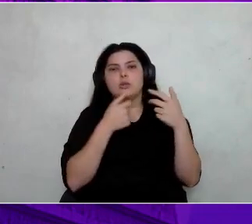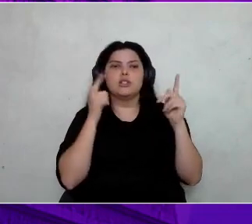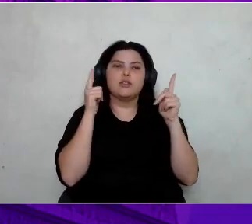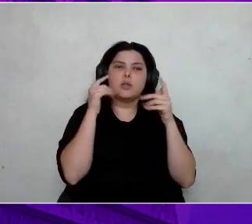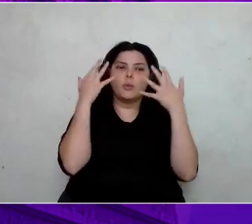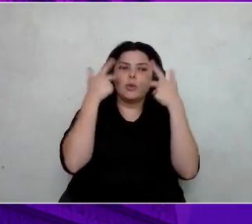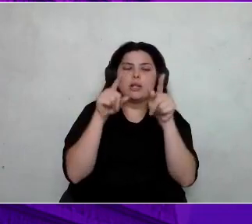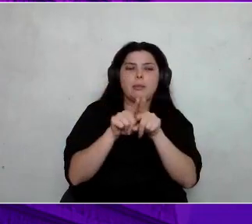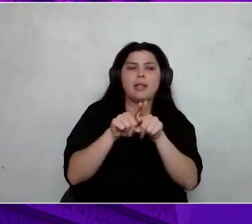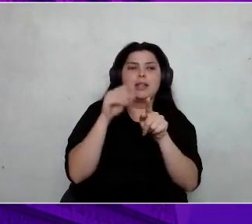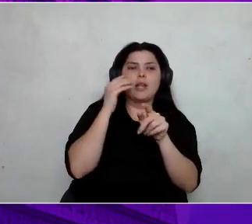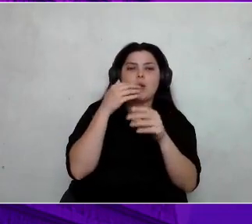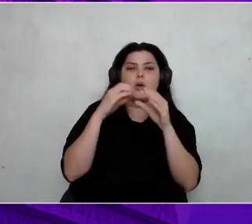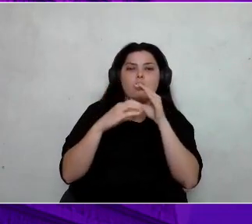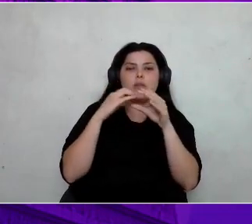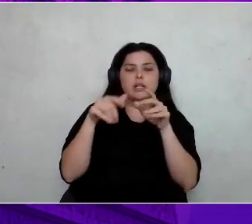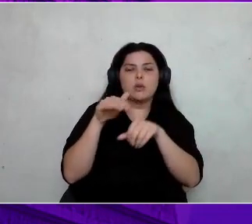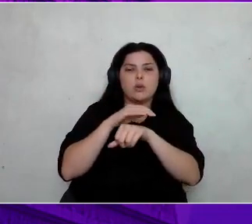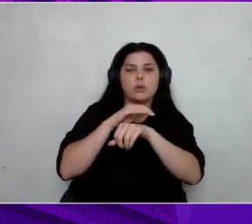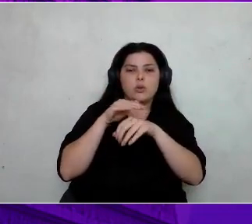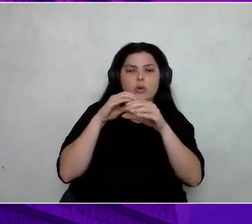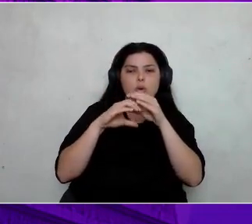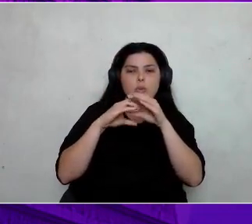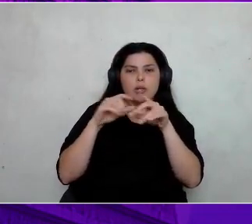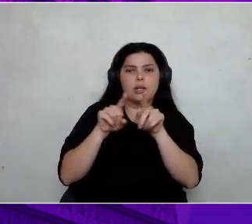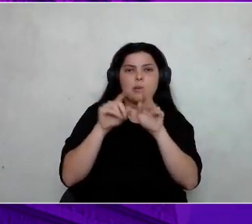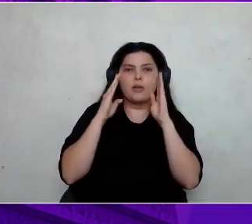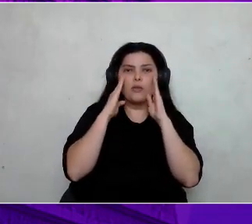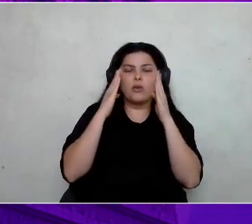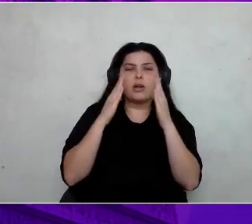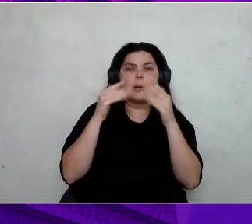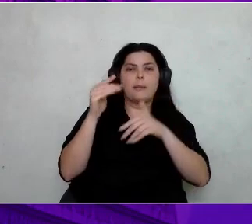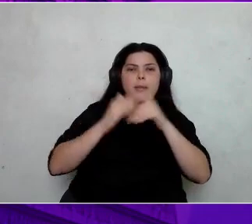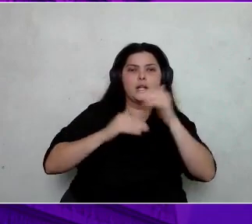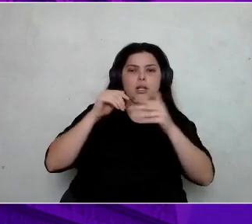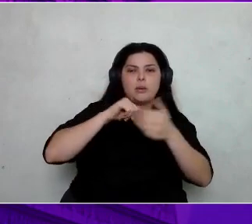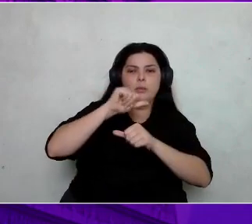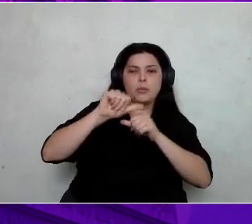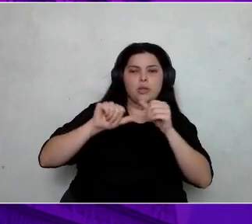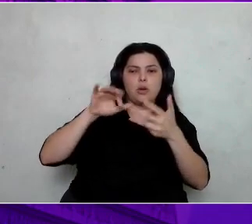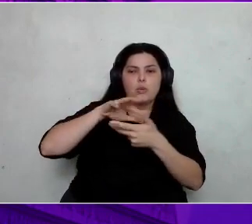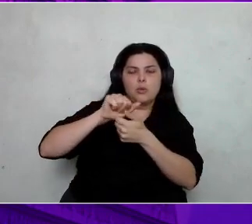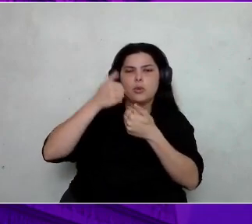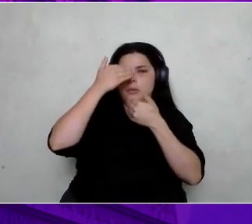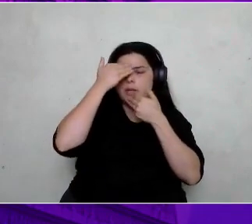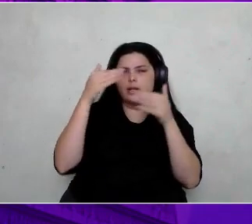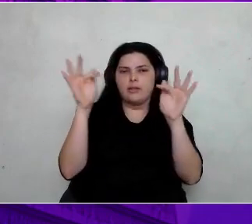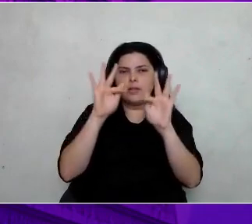conversas, direcionar ações e mudar o mundo. Muito obrigada, gente. Estou muito feliz de estar aqui.